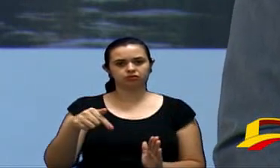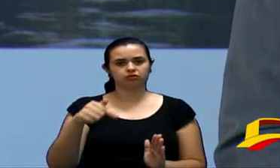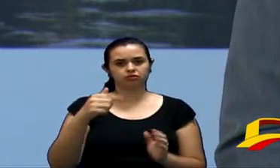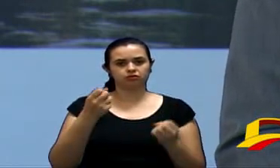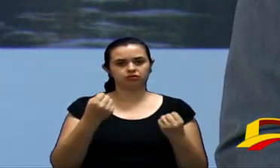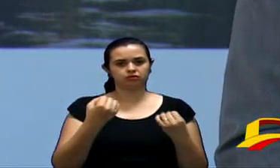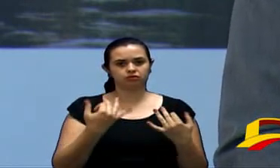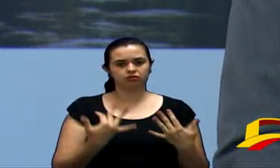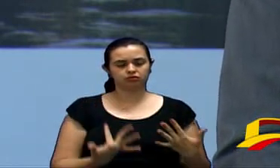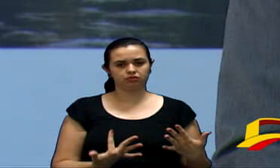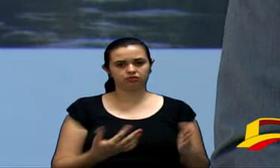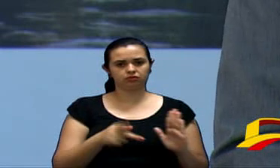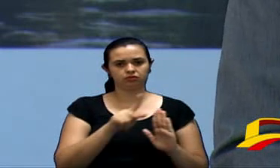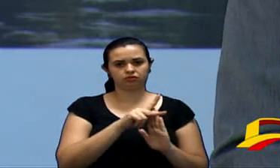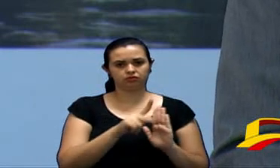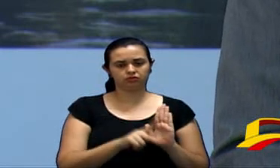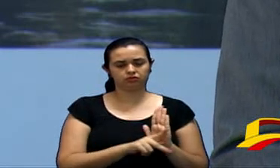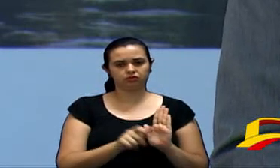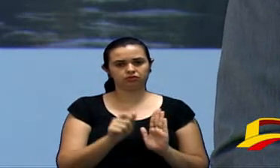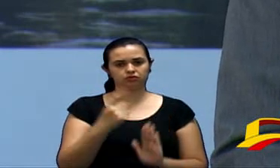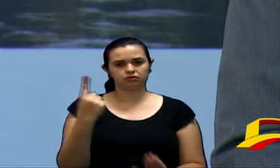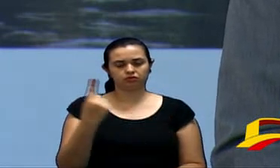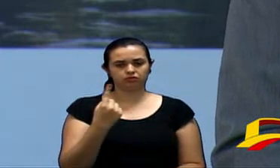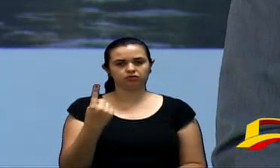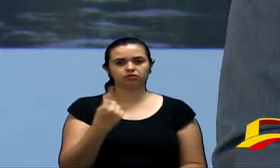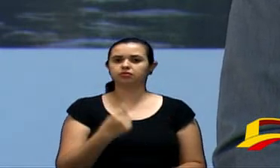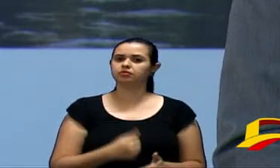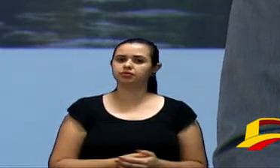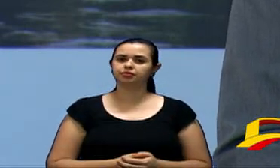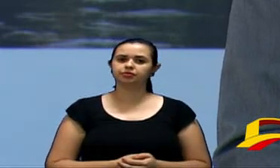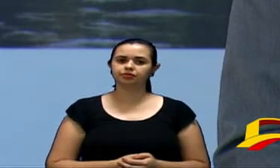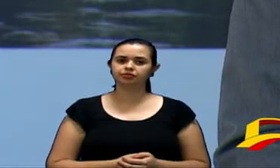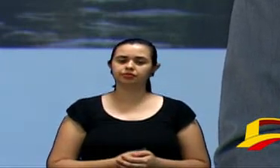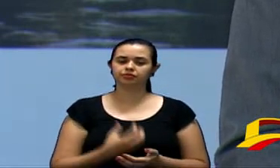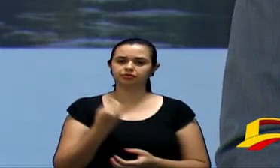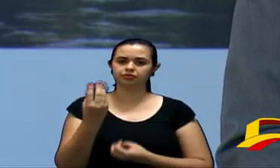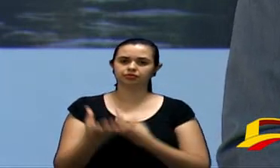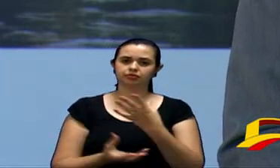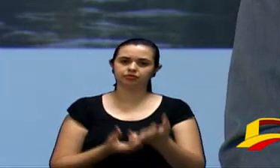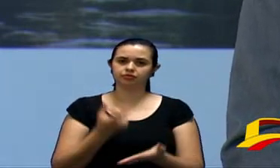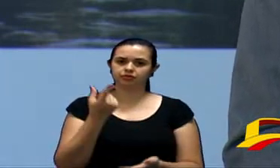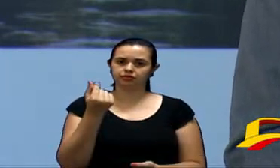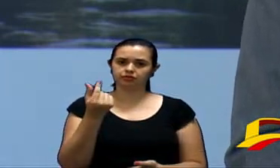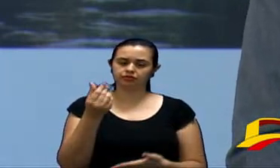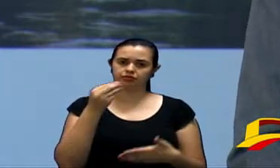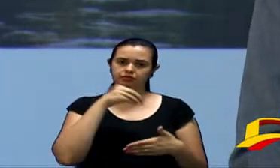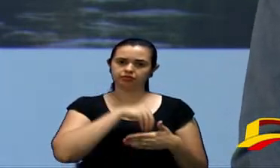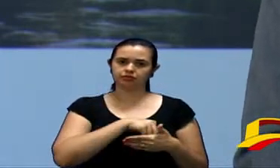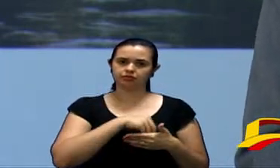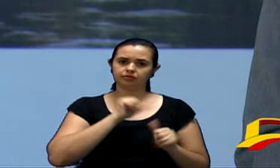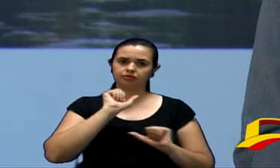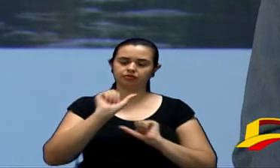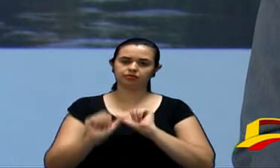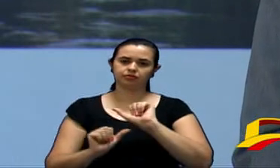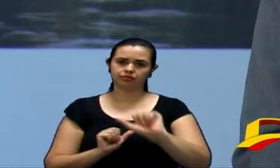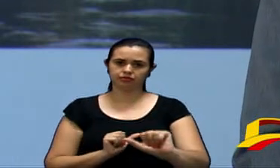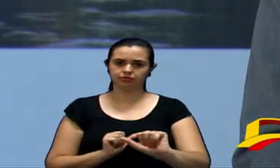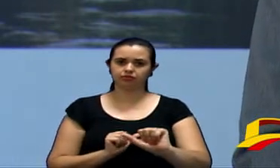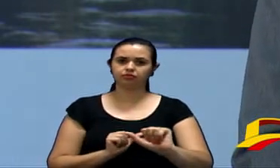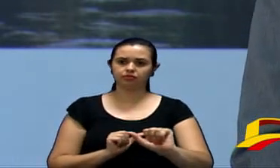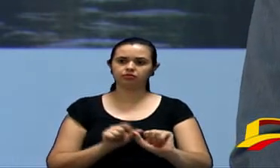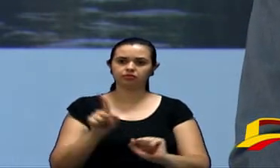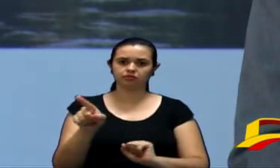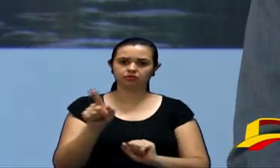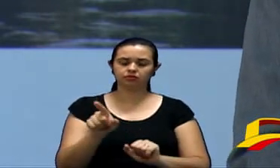o parágrafo 1º, para efetivação do repasse da Polícia Militar, troca o repasse pela efetivação